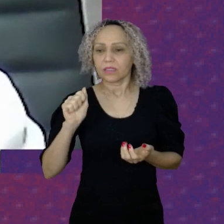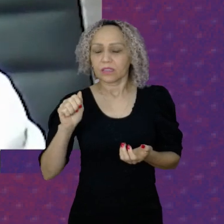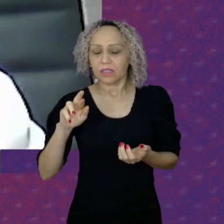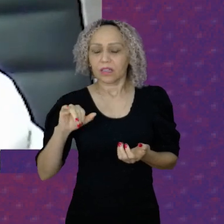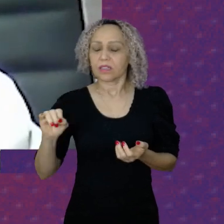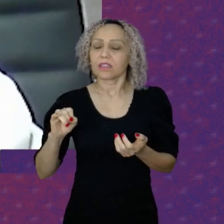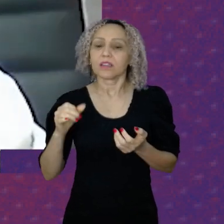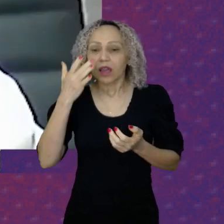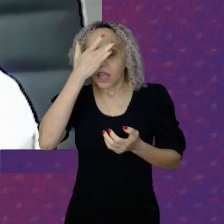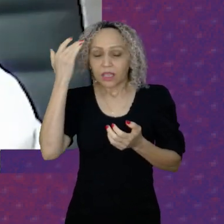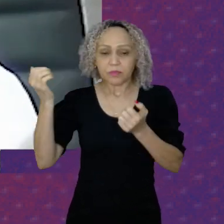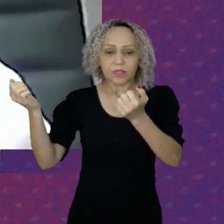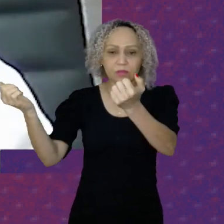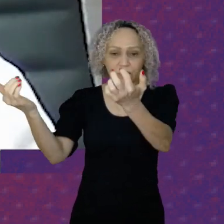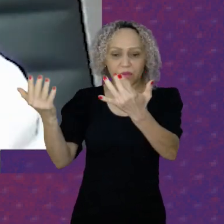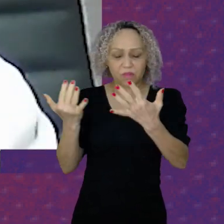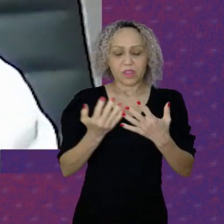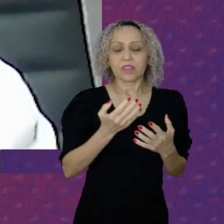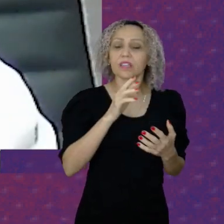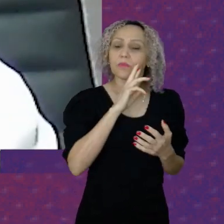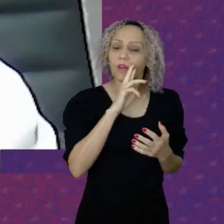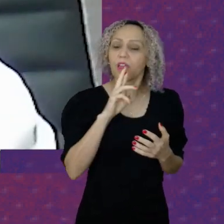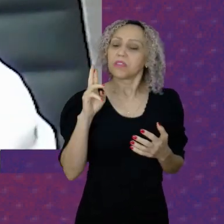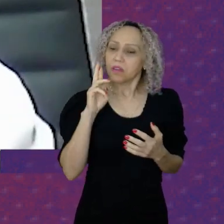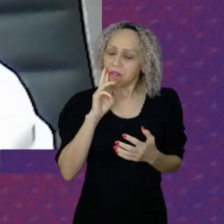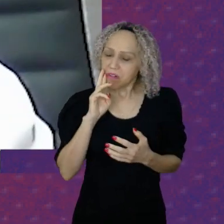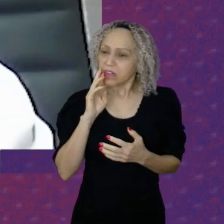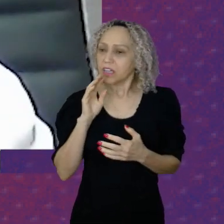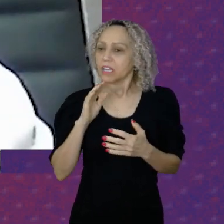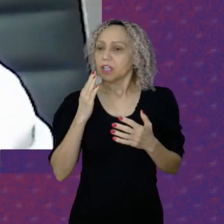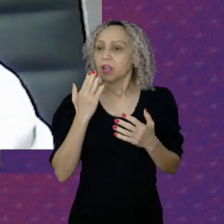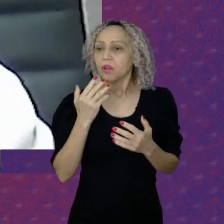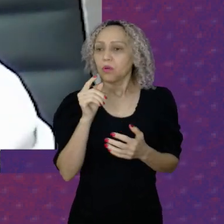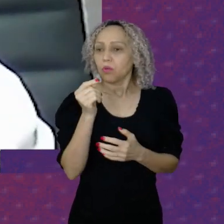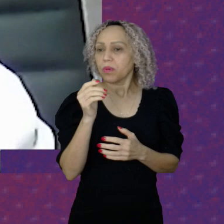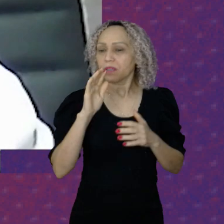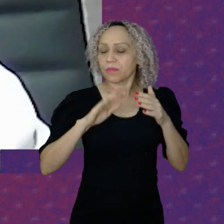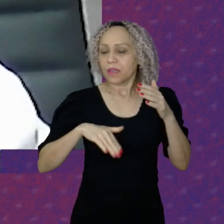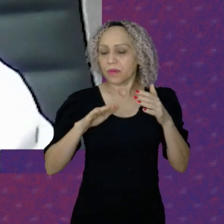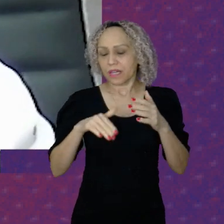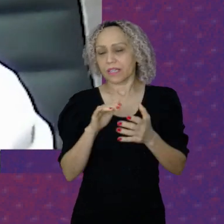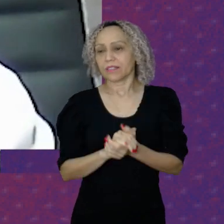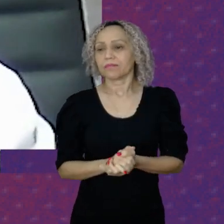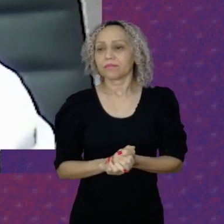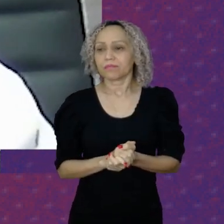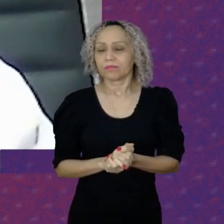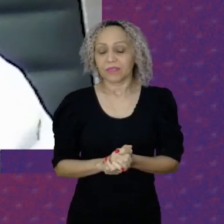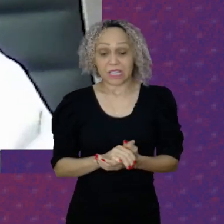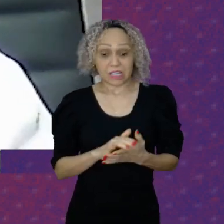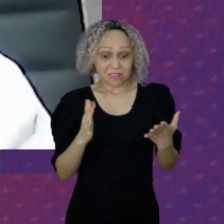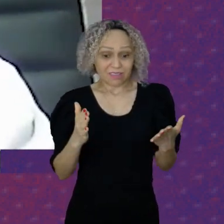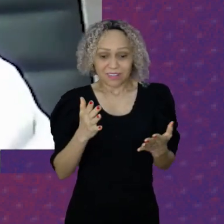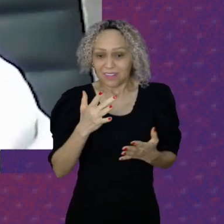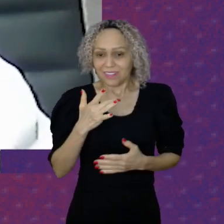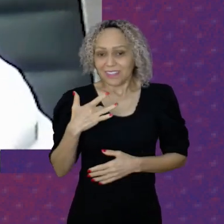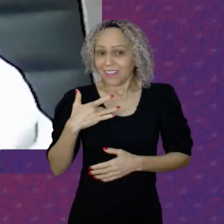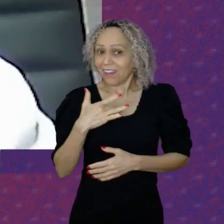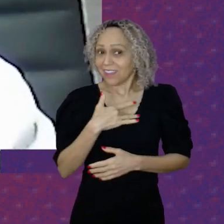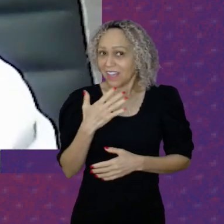vem muita gente de fora também comer aqui. Além disso, a comida é deliciosa, nunca teve uma dor de barriga, nenhuma queixa.